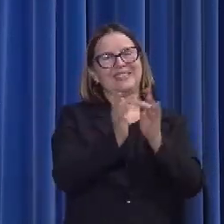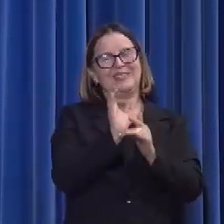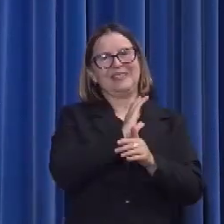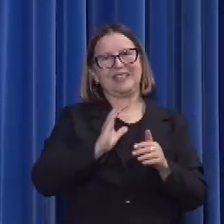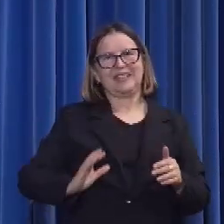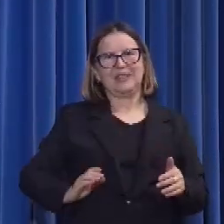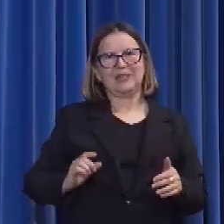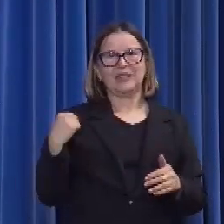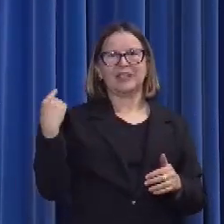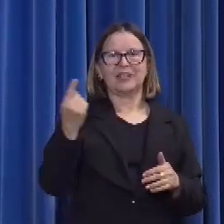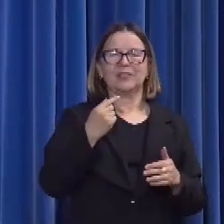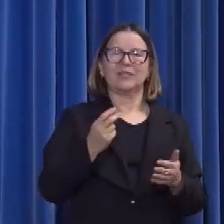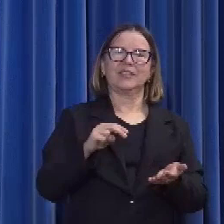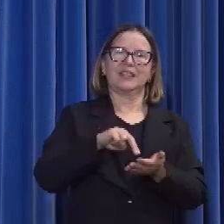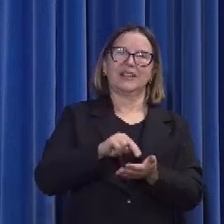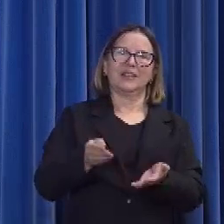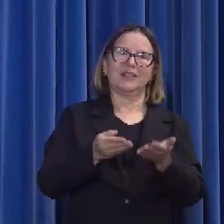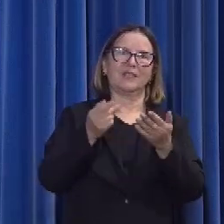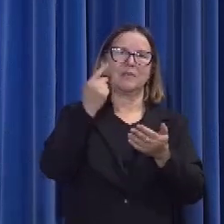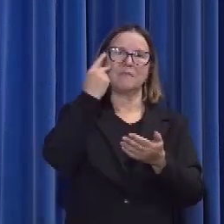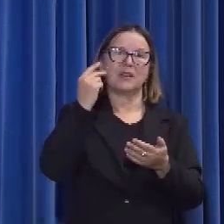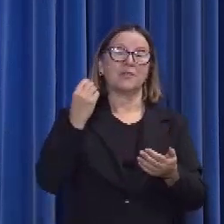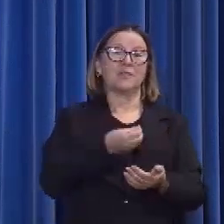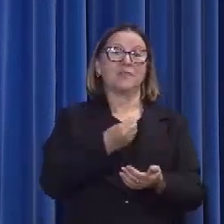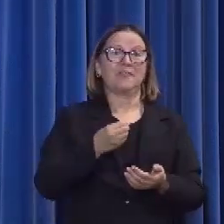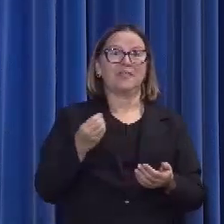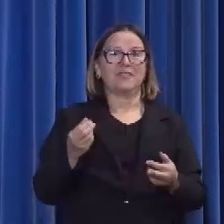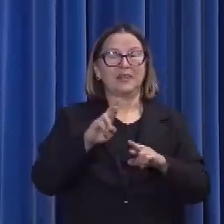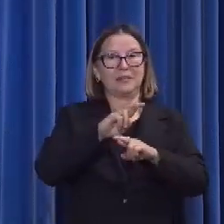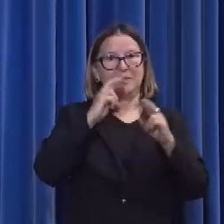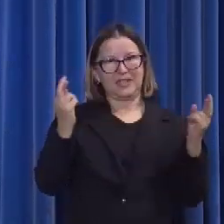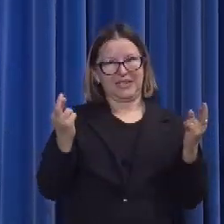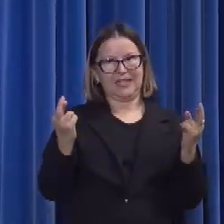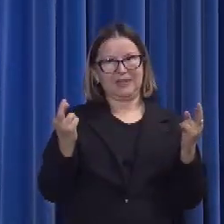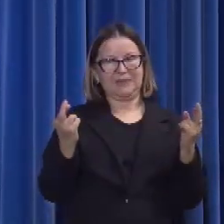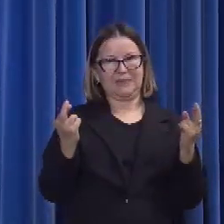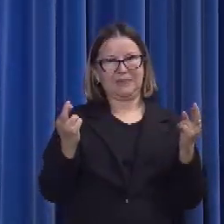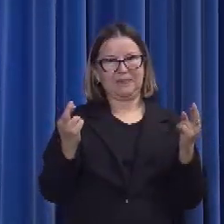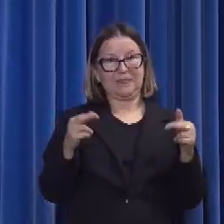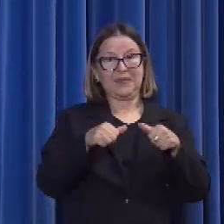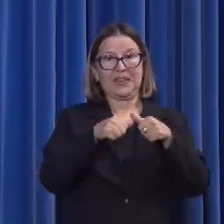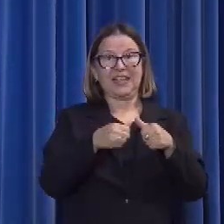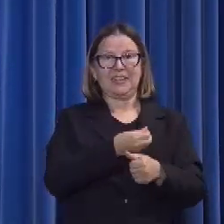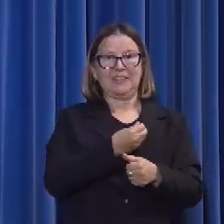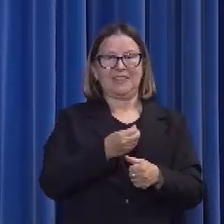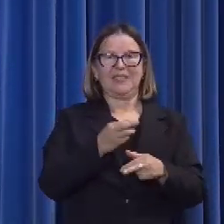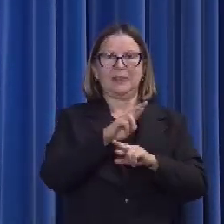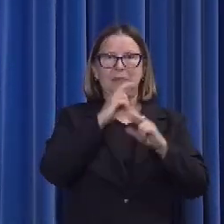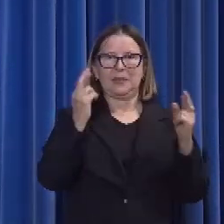está aqui, meus irmãos. Essa viva esperança está na eternidade.